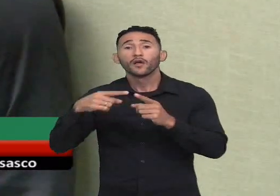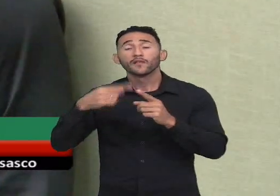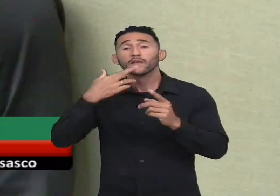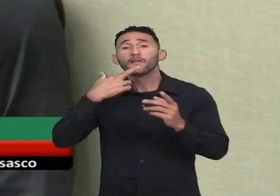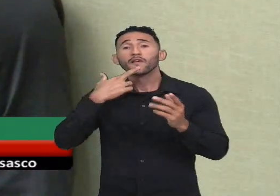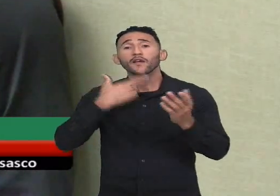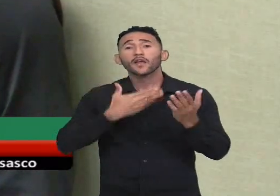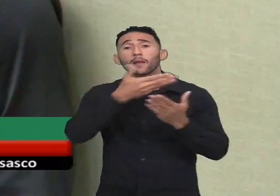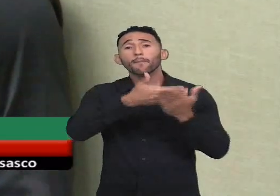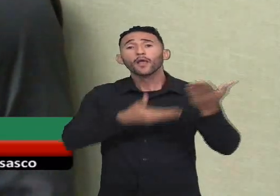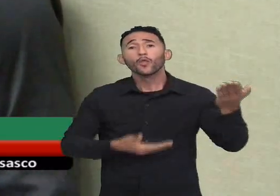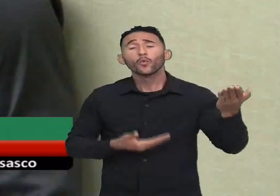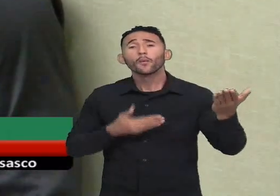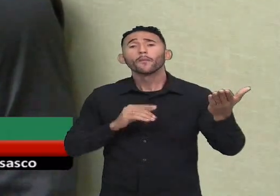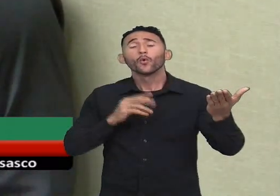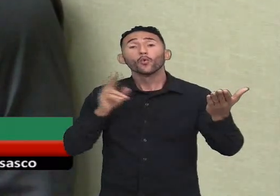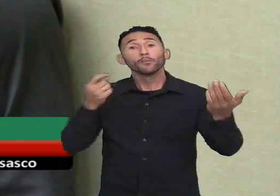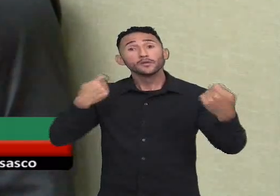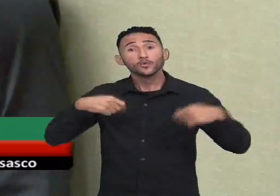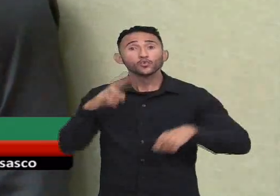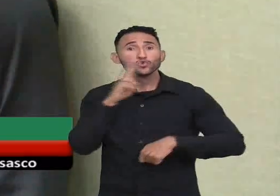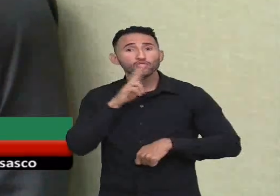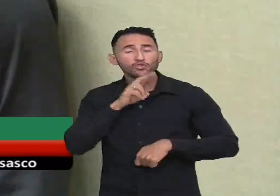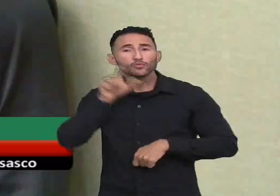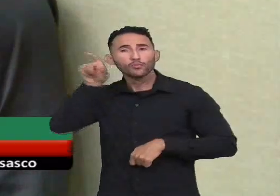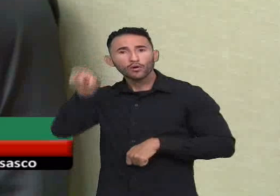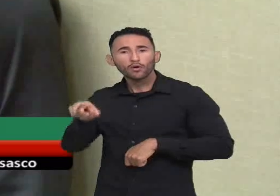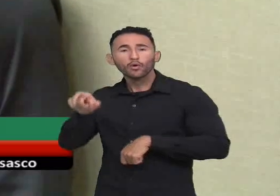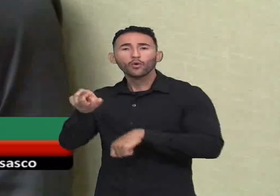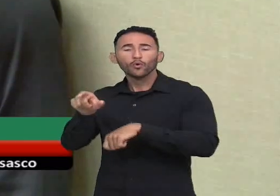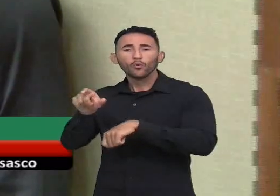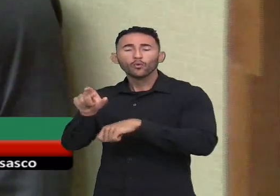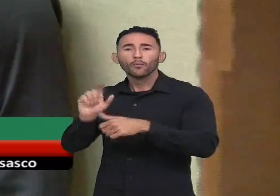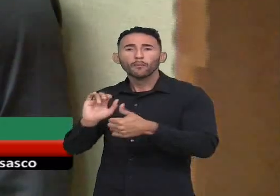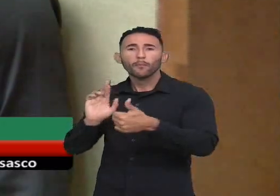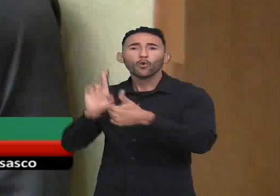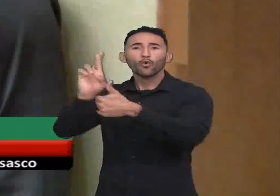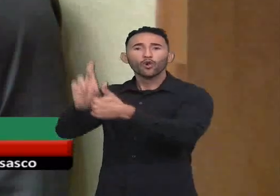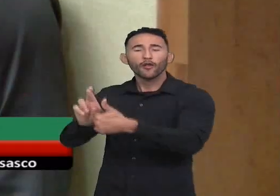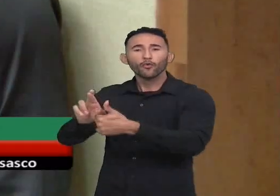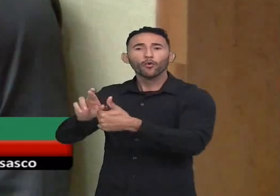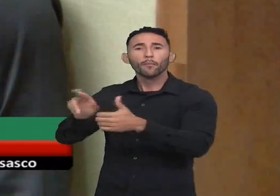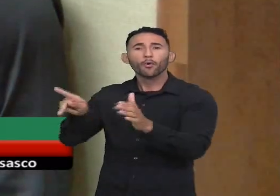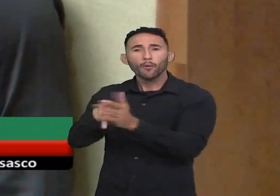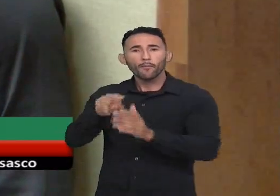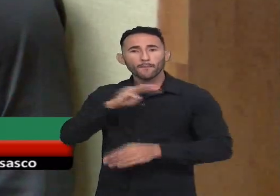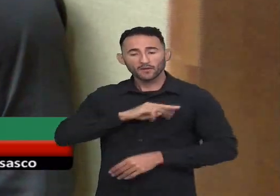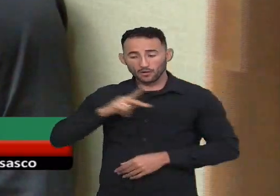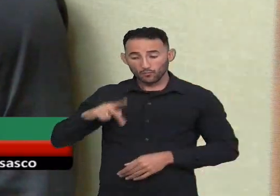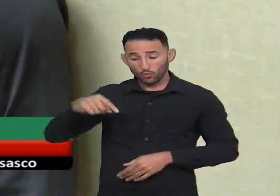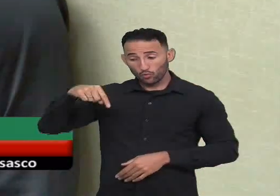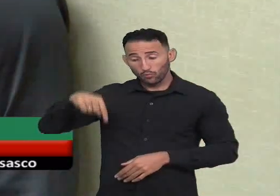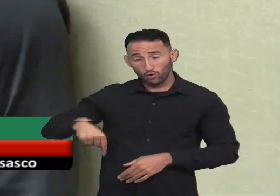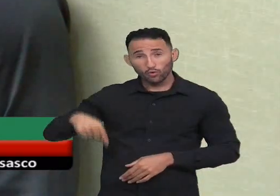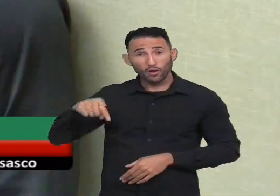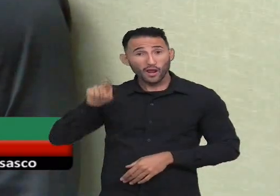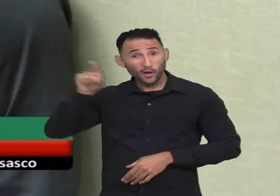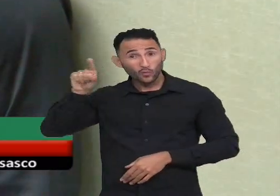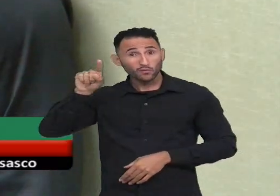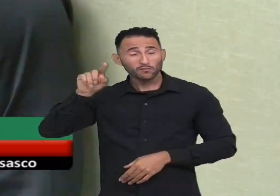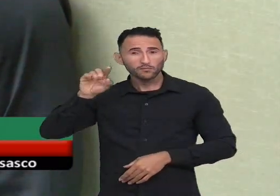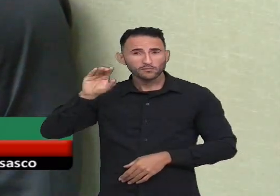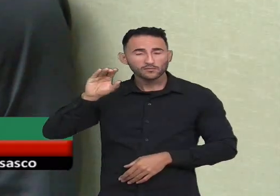necessário e urgente, pois, de acordo com o Dr. José Mendes Neto, procurador do Ministério Público de Contas do Estado de São